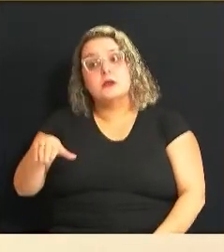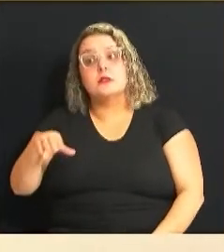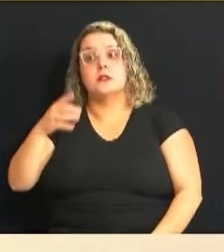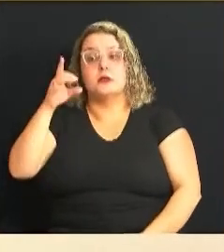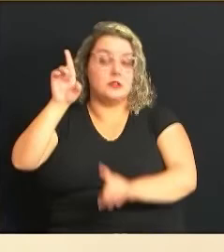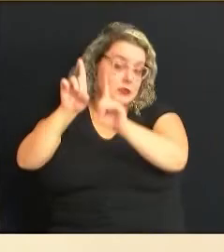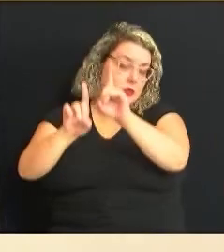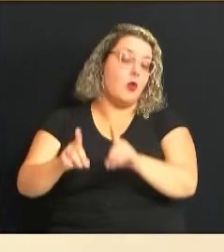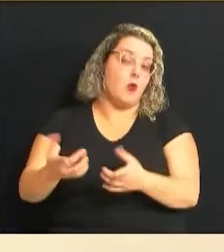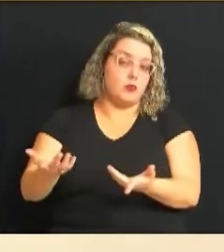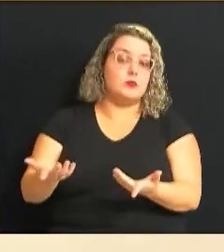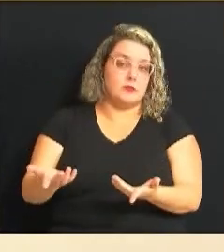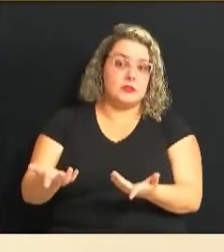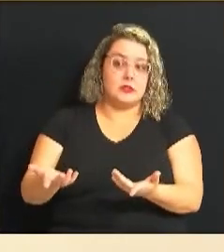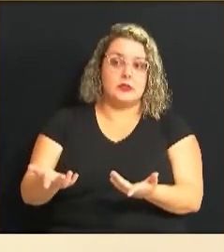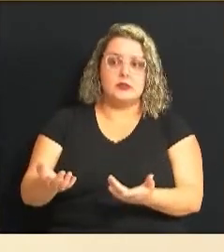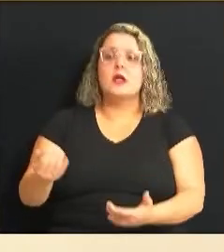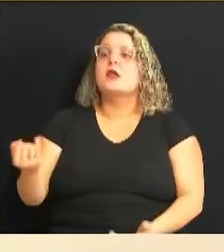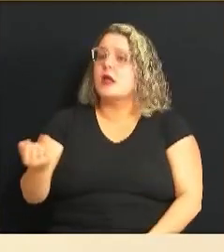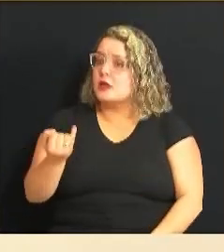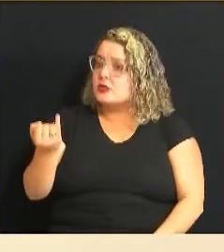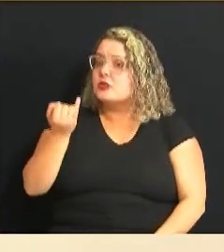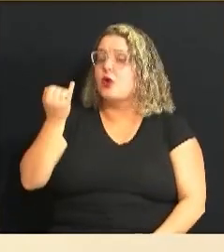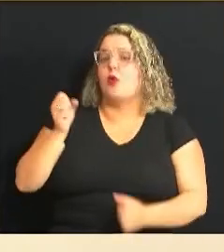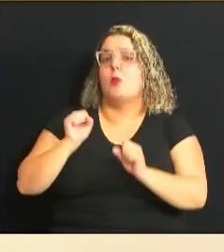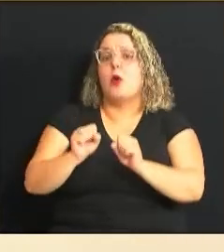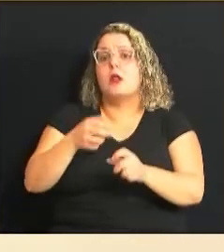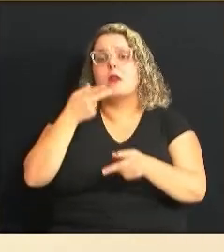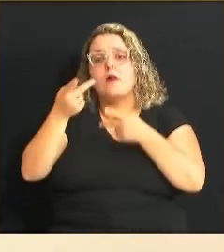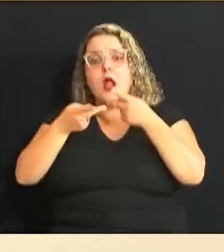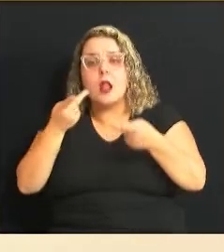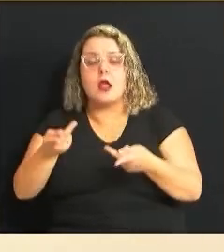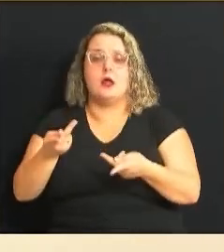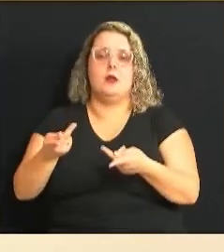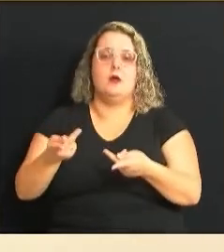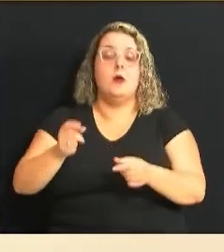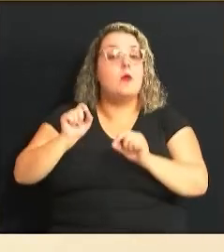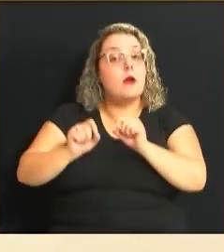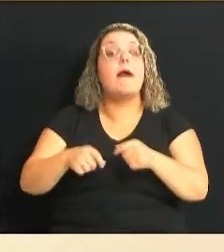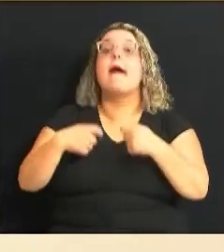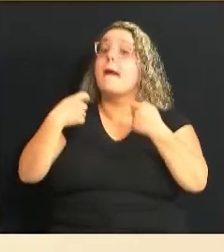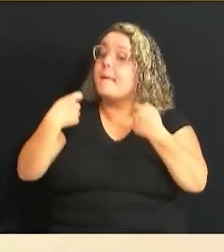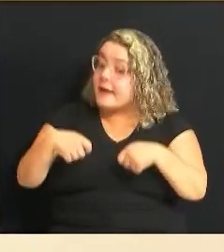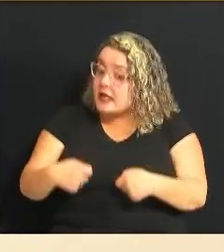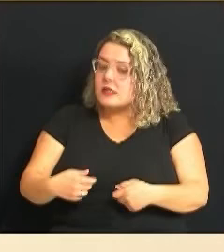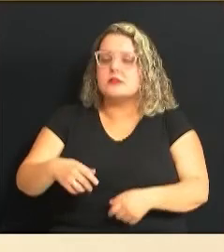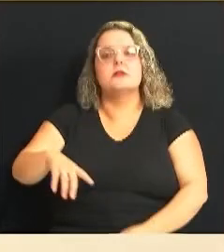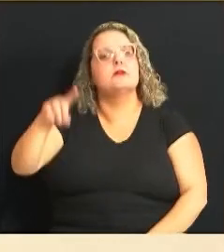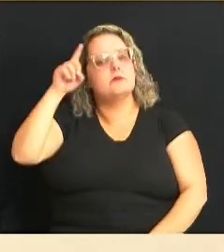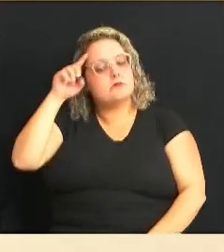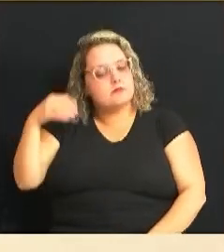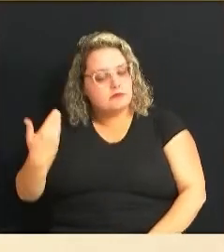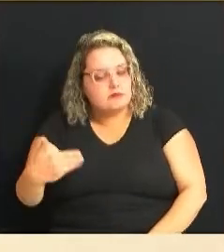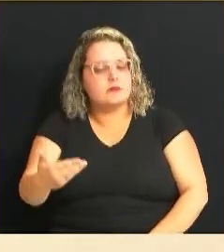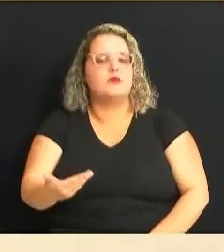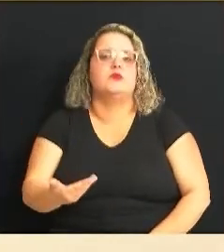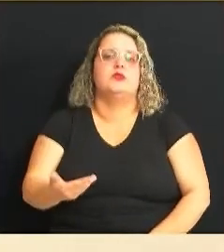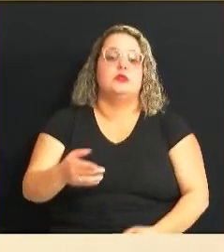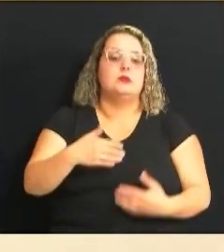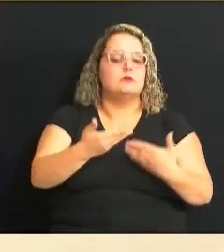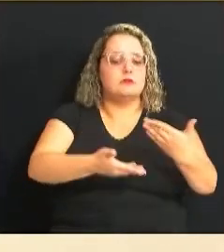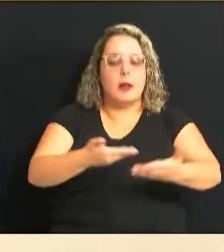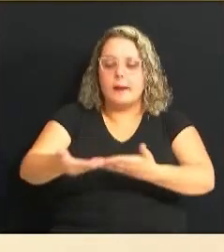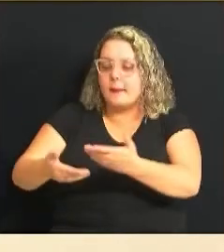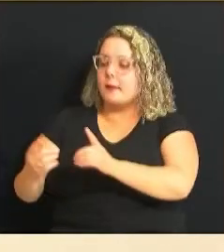crianças com deficiência. Então, é de suma importância poder estar falando com quem realmente trabalha no dia a dia com